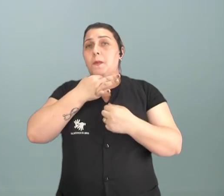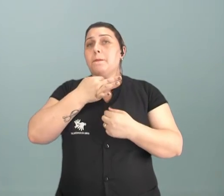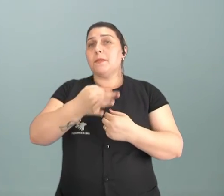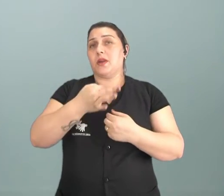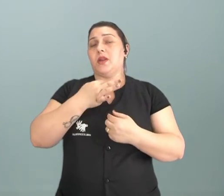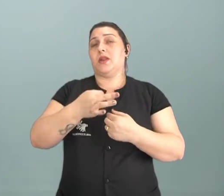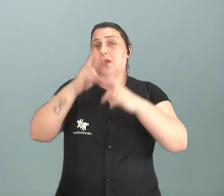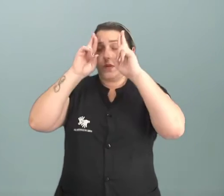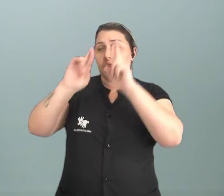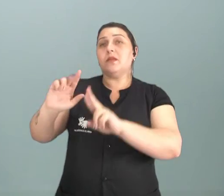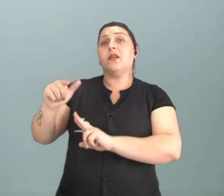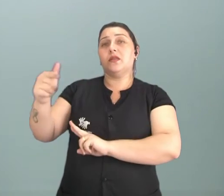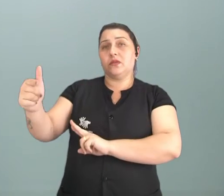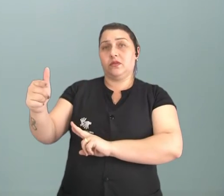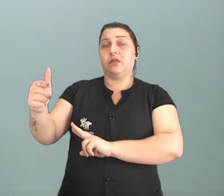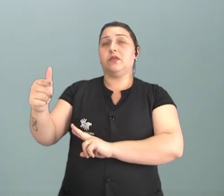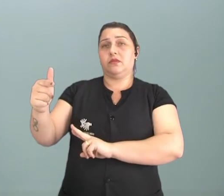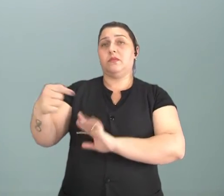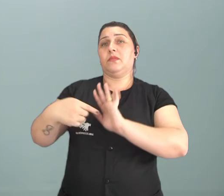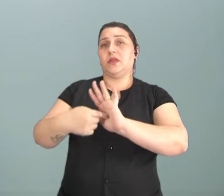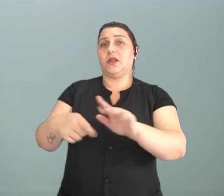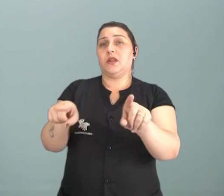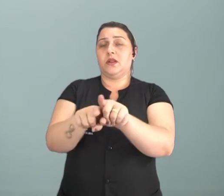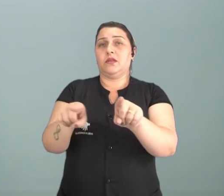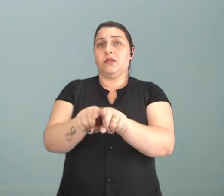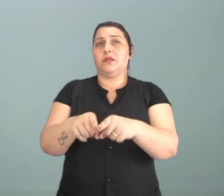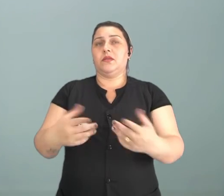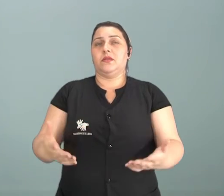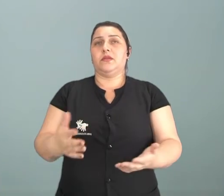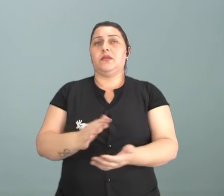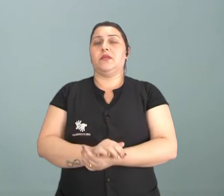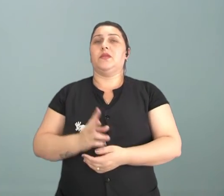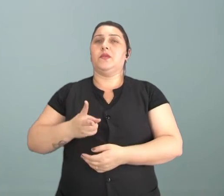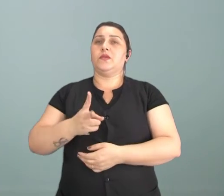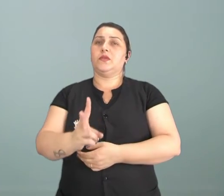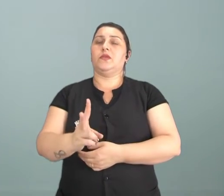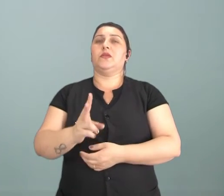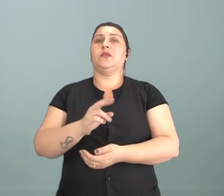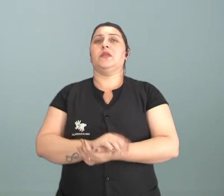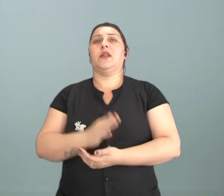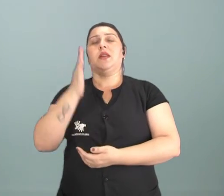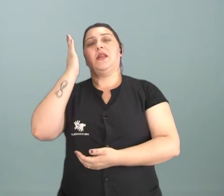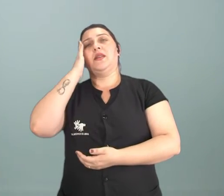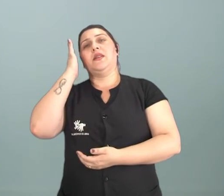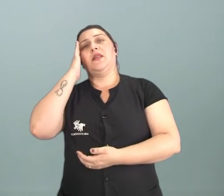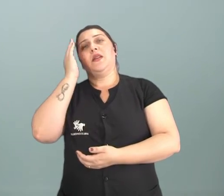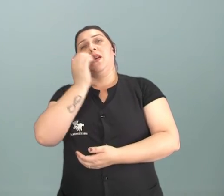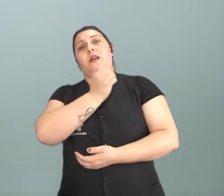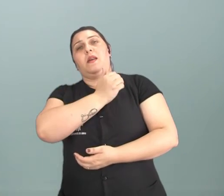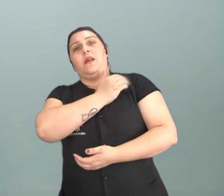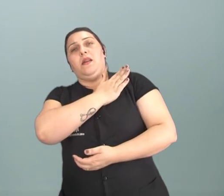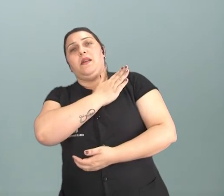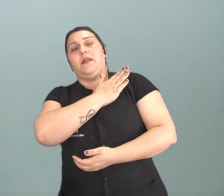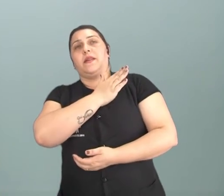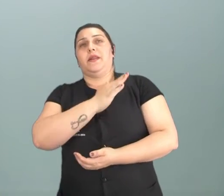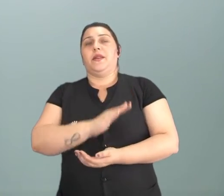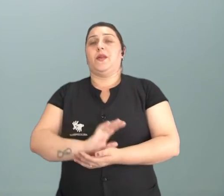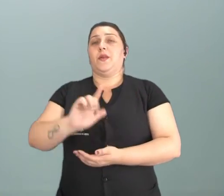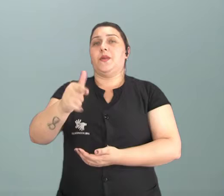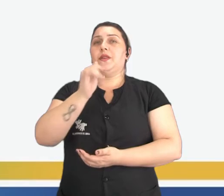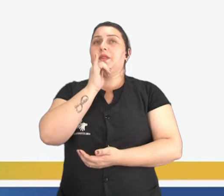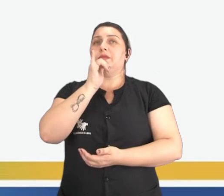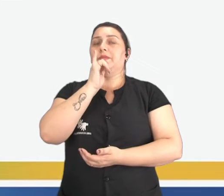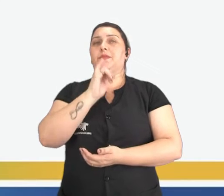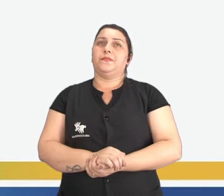respeitar dos outros quando eles apresentarem também. Vamos continuar na telinha e entender um pouco mais sobre o preconceito, para a gente ver outros exemplos